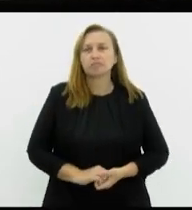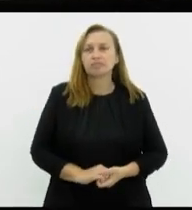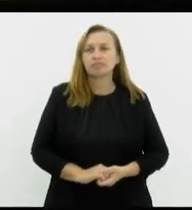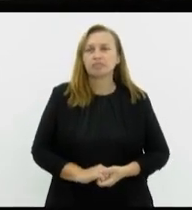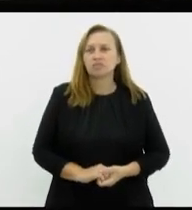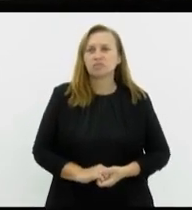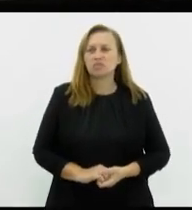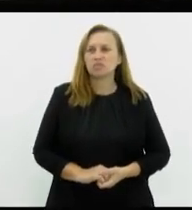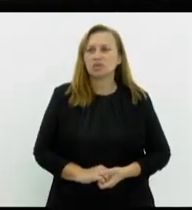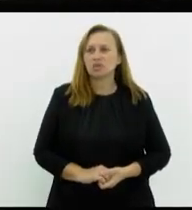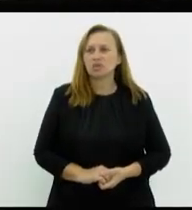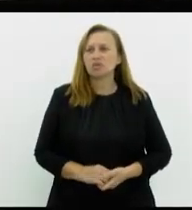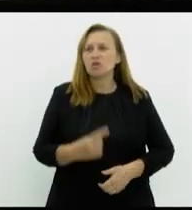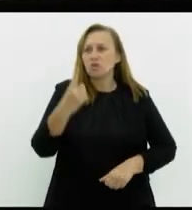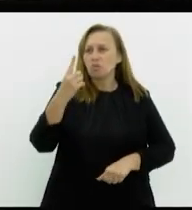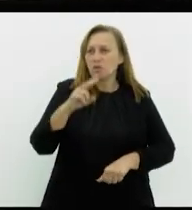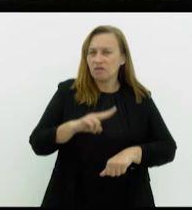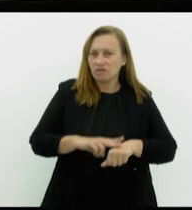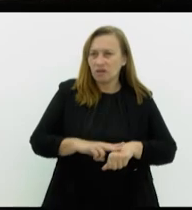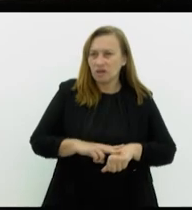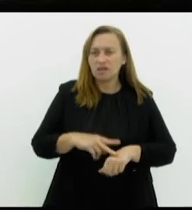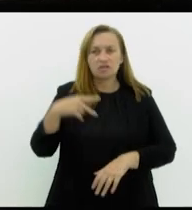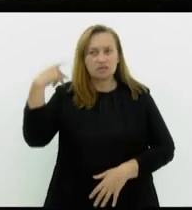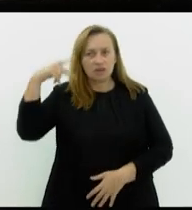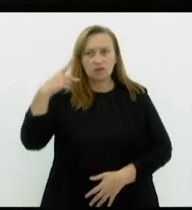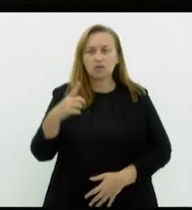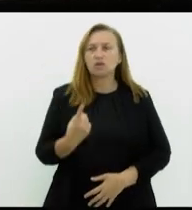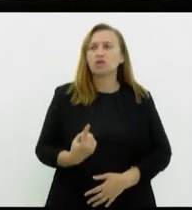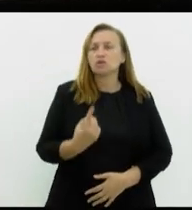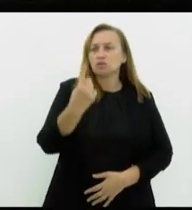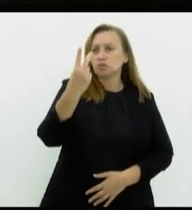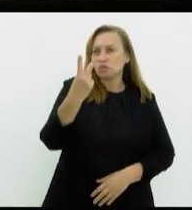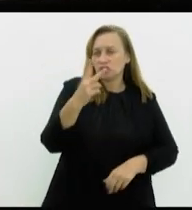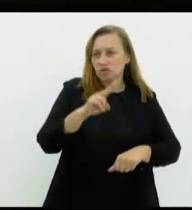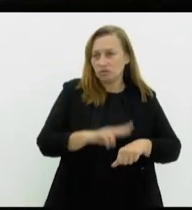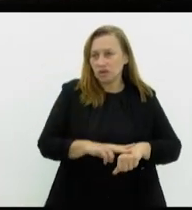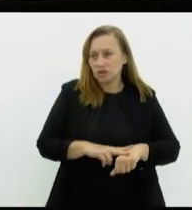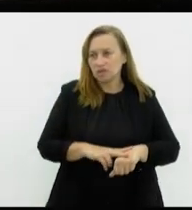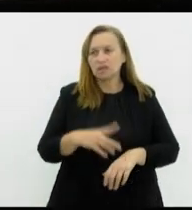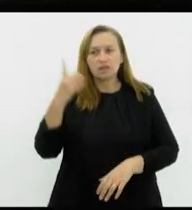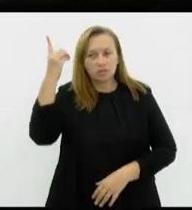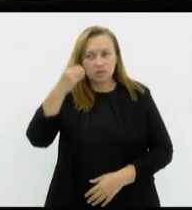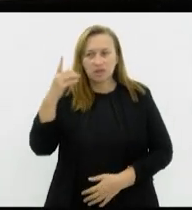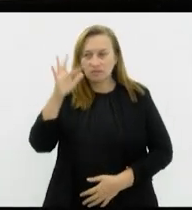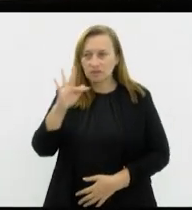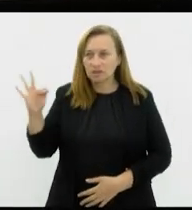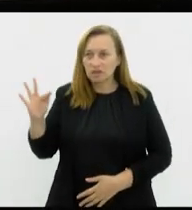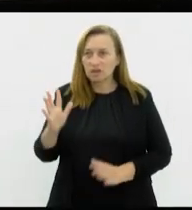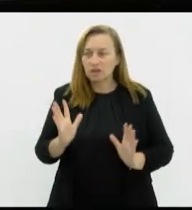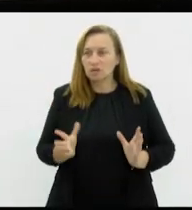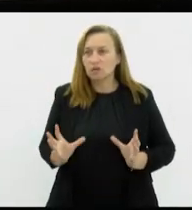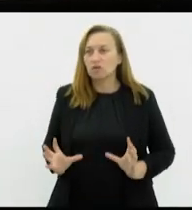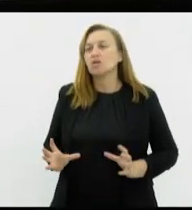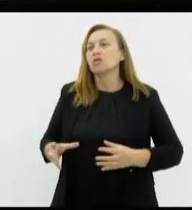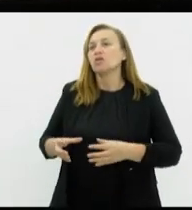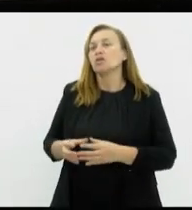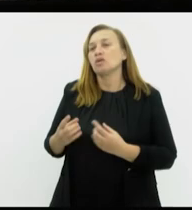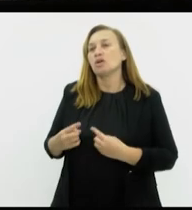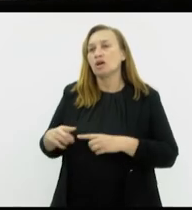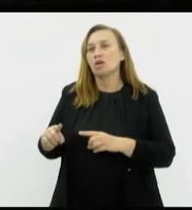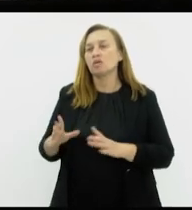duas vezes, uma vez vereador, duas vezes deputado federal, líder da oposição, hoje pré-candidato a prefeito de